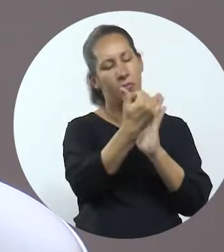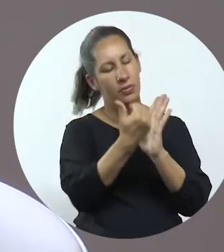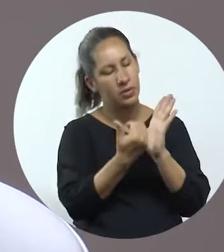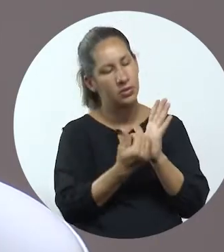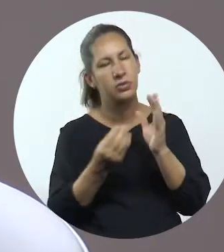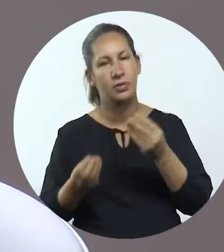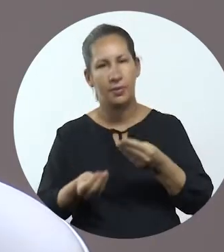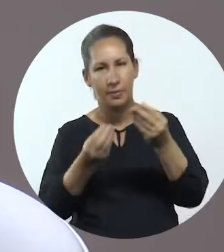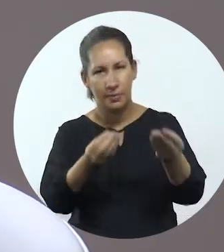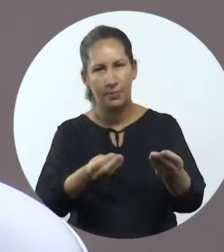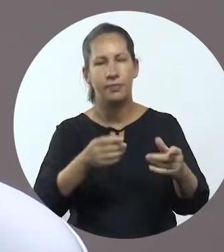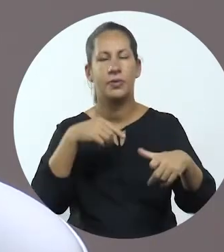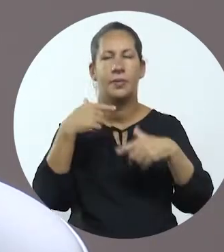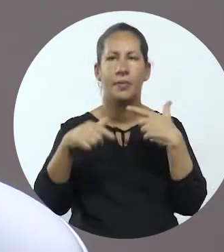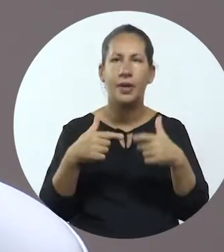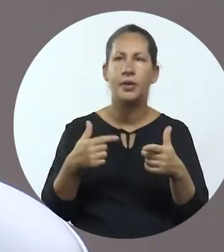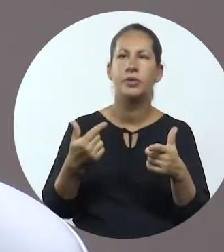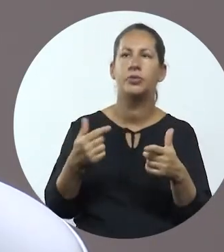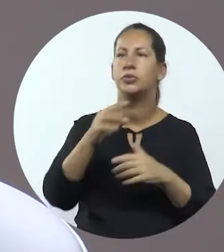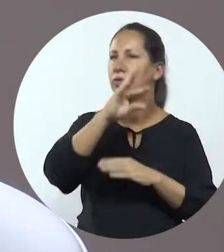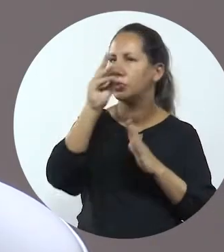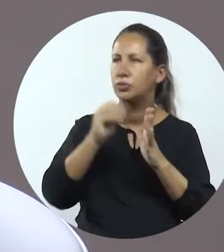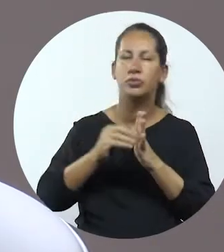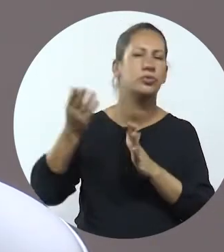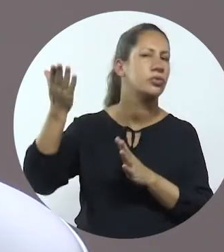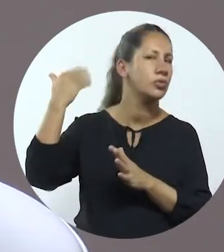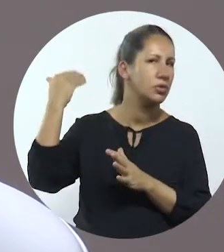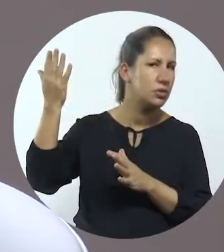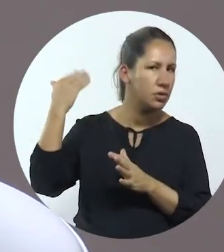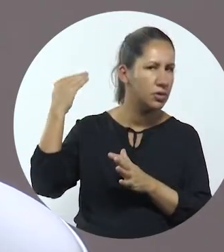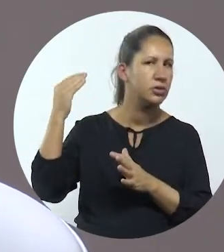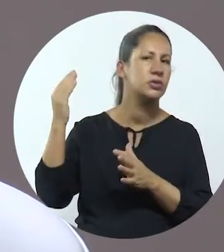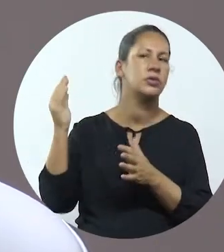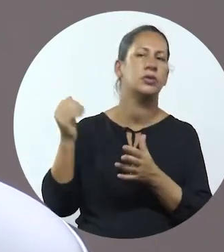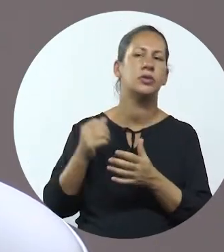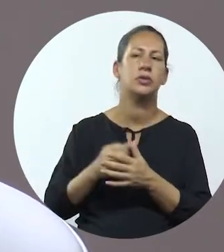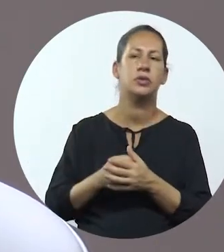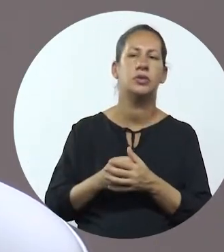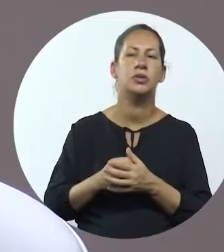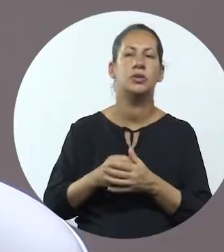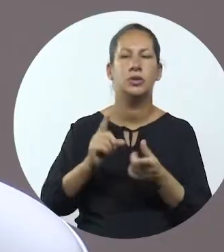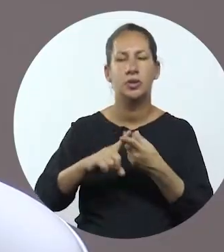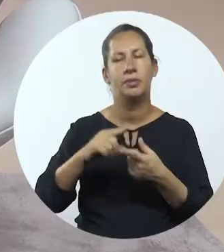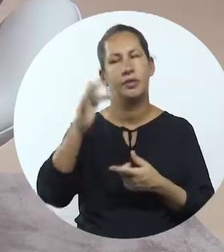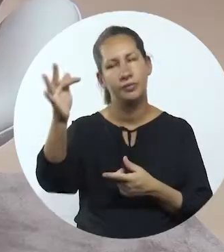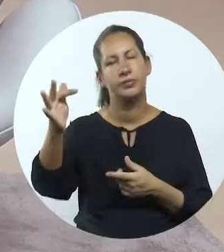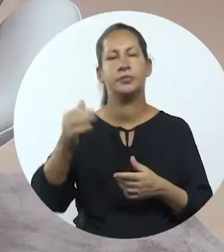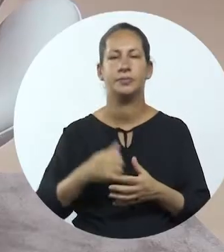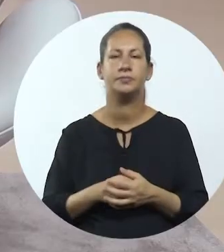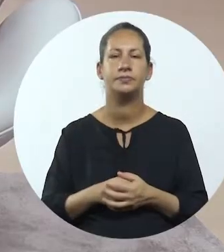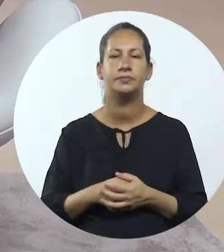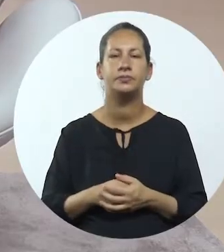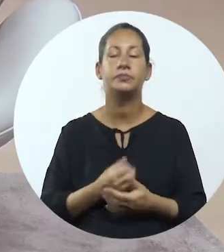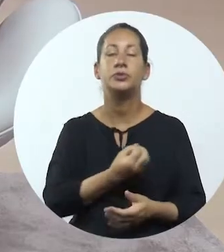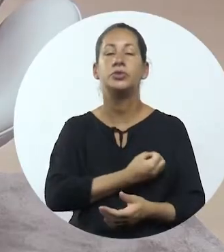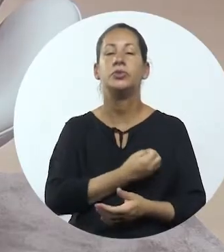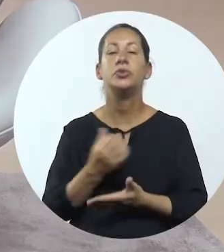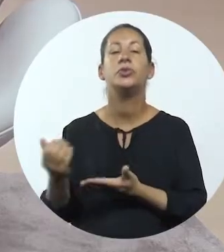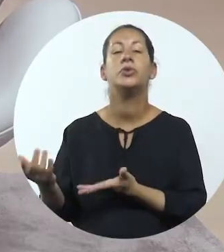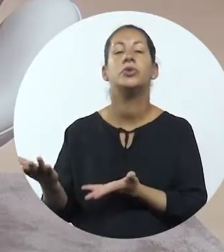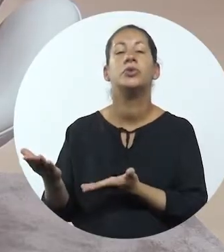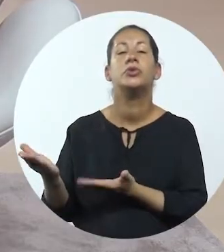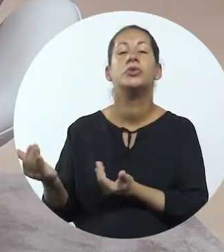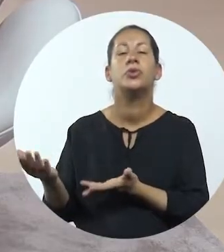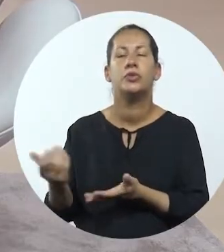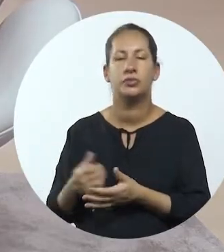trabalho, além de fazer uma retrospectiva do que já foi feito, a perspectiva do que irá acontecer. Quantos jovens, aproximadamente,